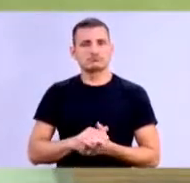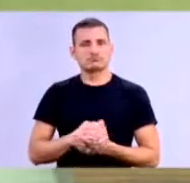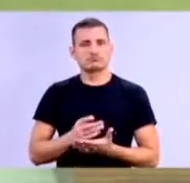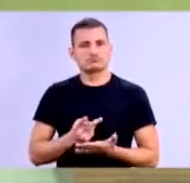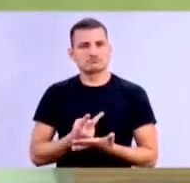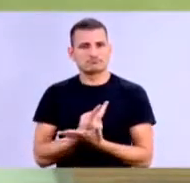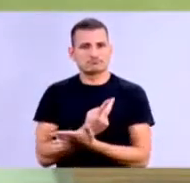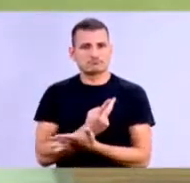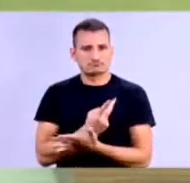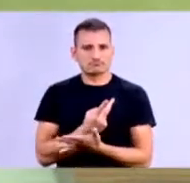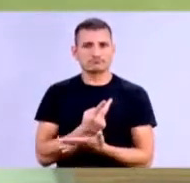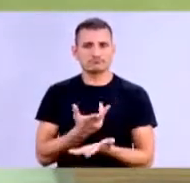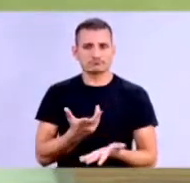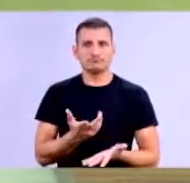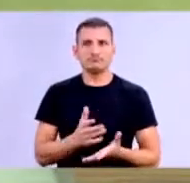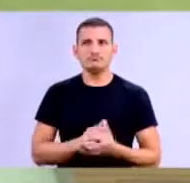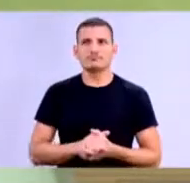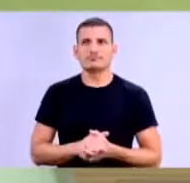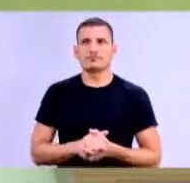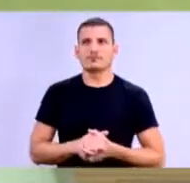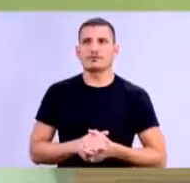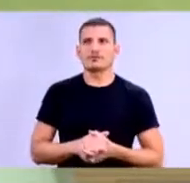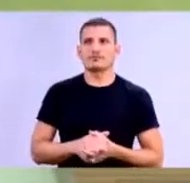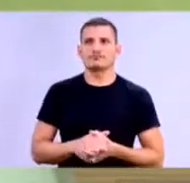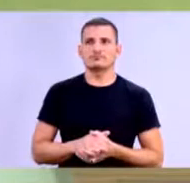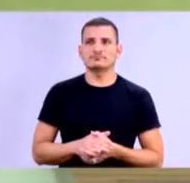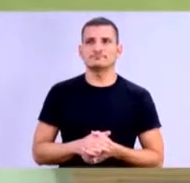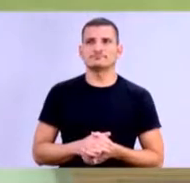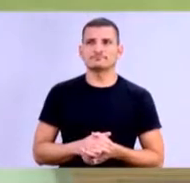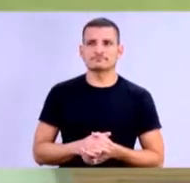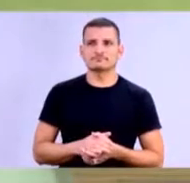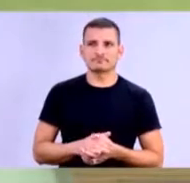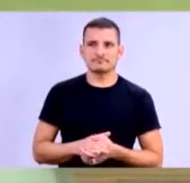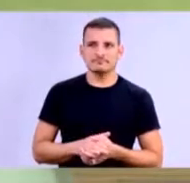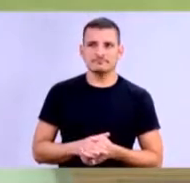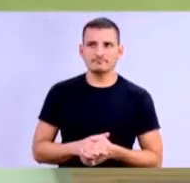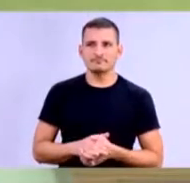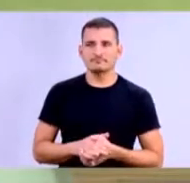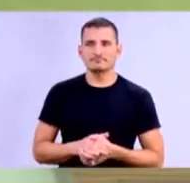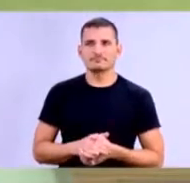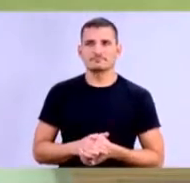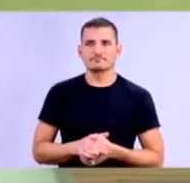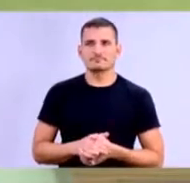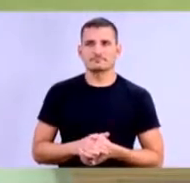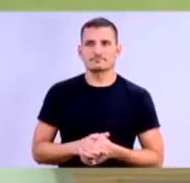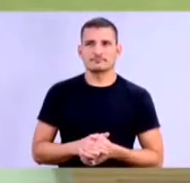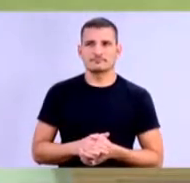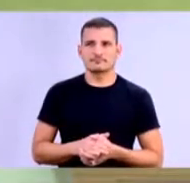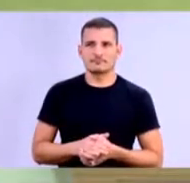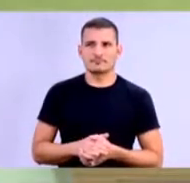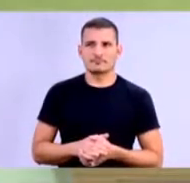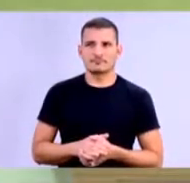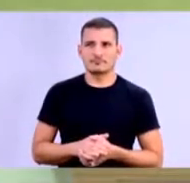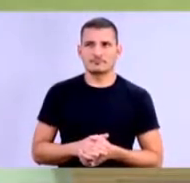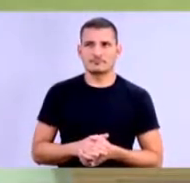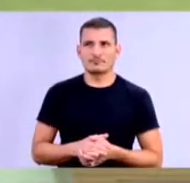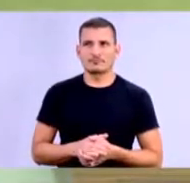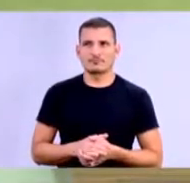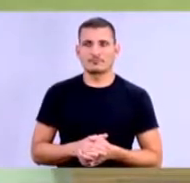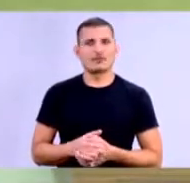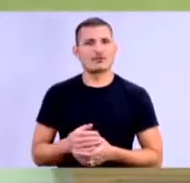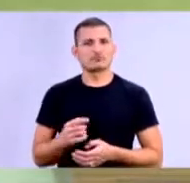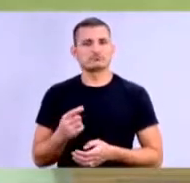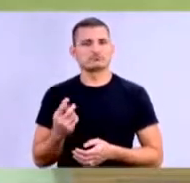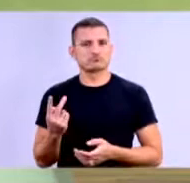contento, né? Porque esse é o nosso objetivo. A gente não está aqui para uma outra coisa a não ser produzir juntamente com